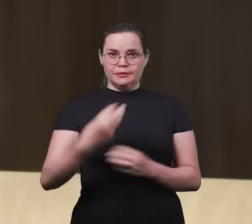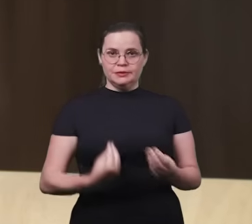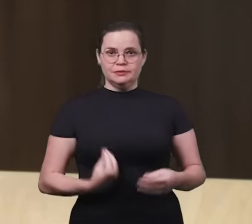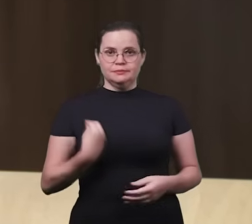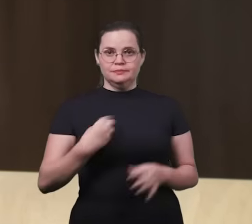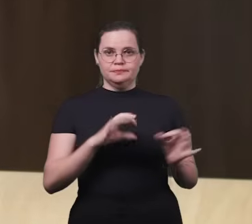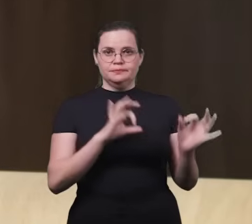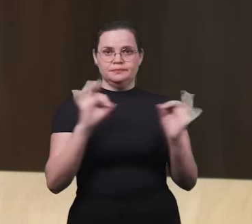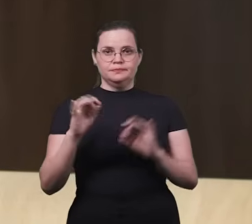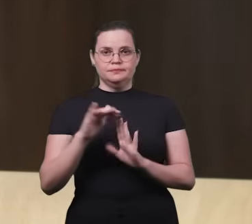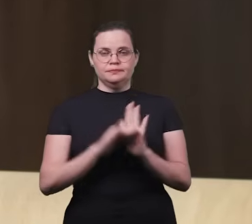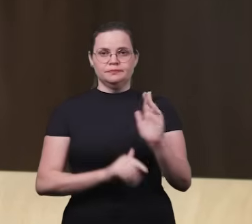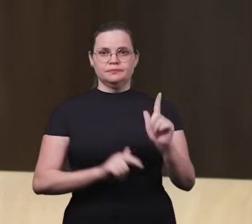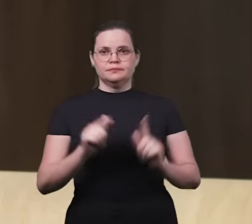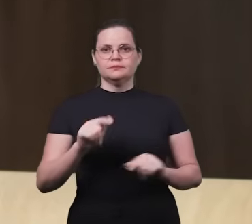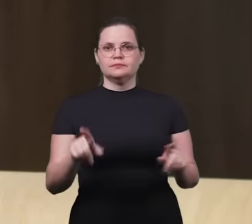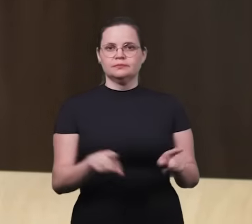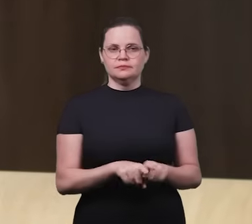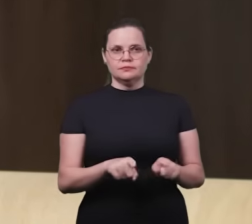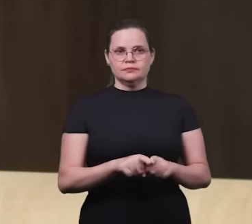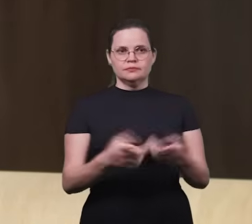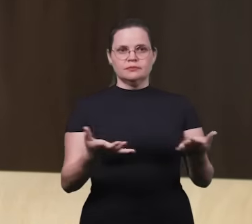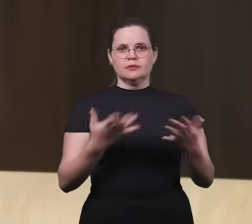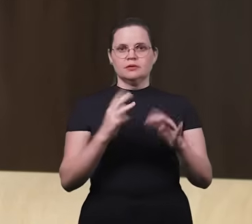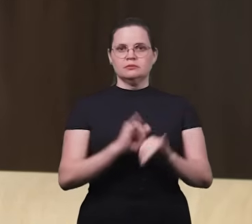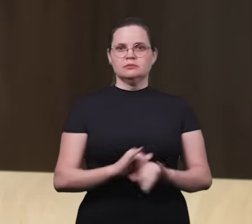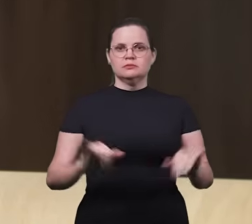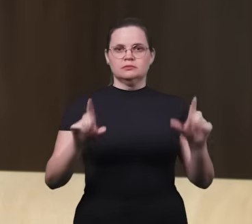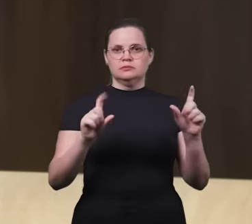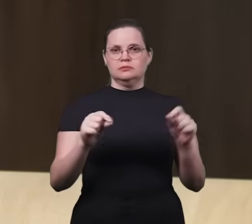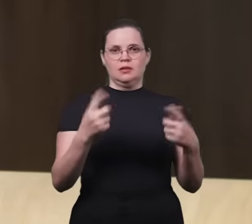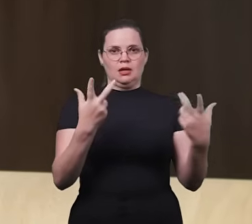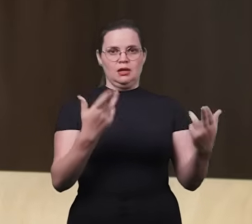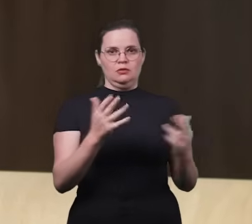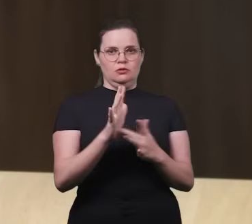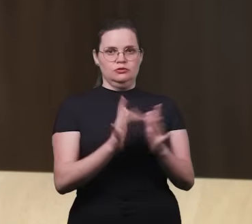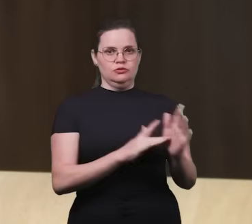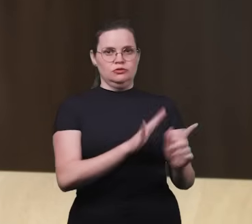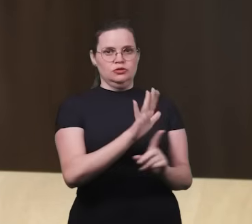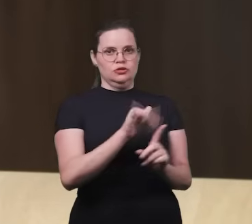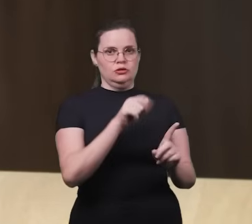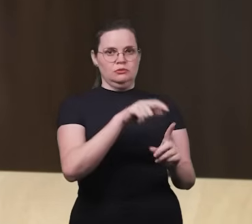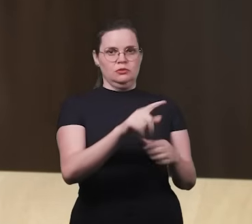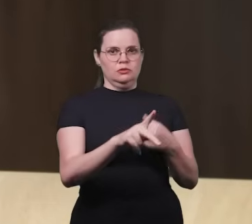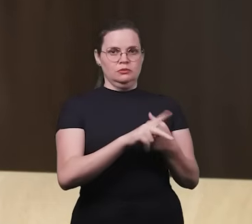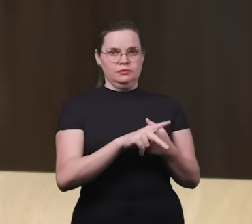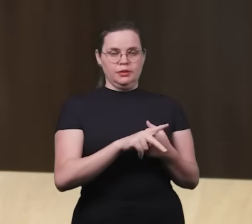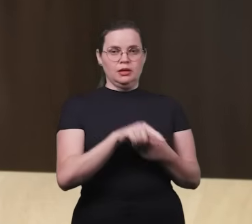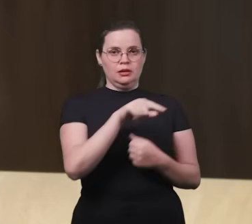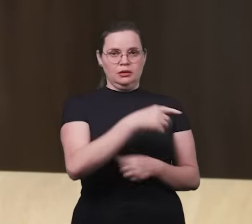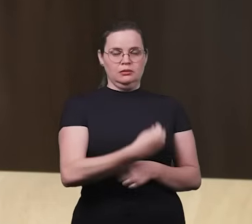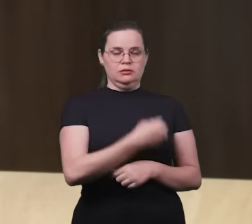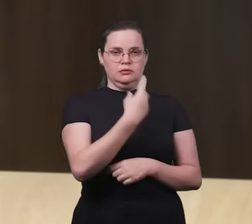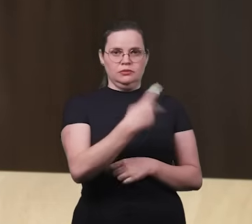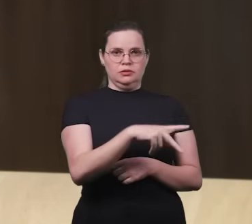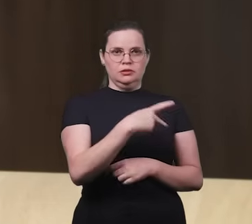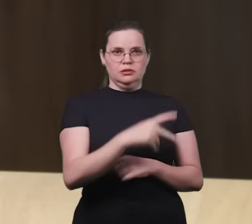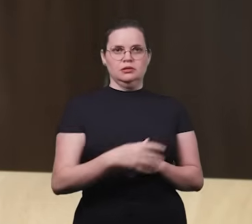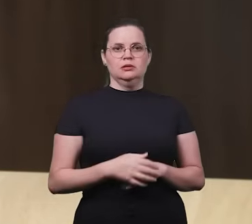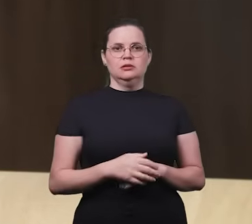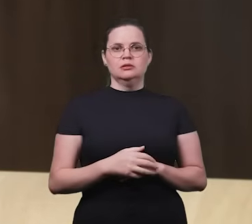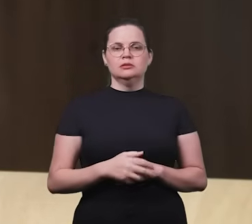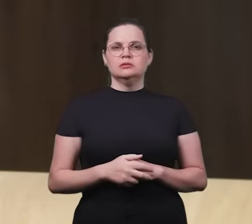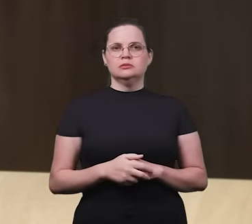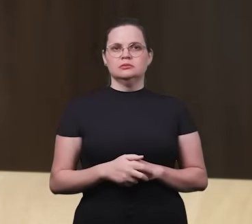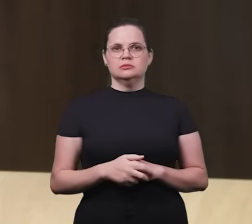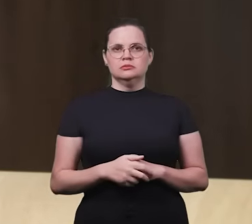desse programa, nós queremos te dizer que o mesmo chamado que Jesus fez para a vida de Pedro, que estamos estudando